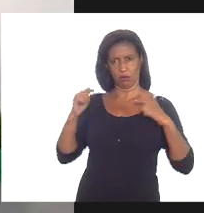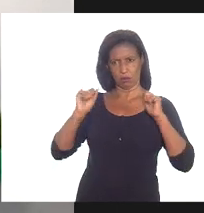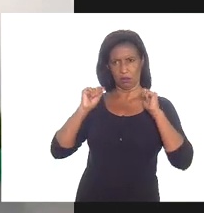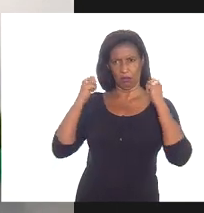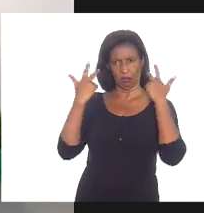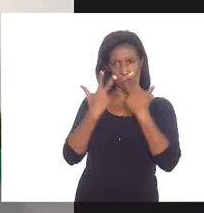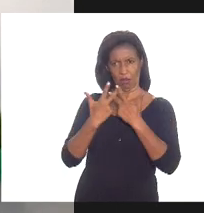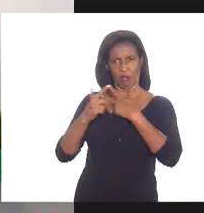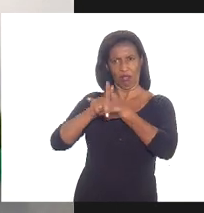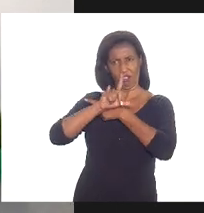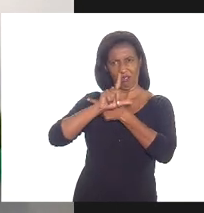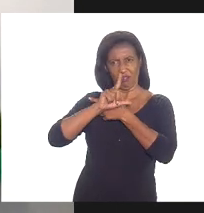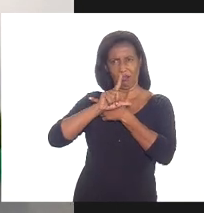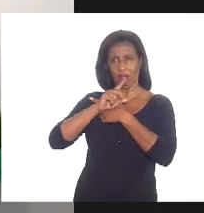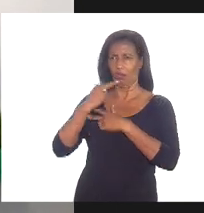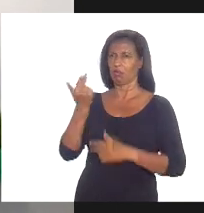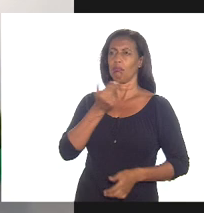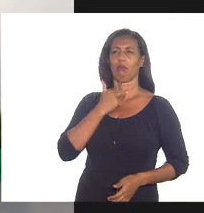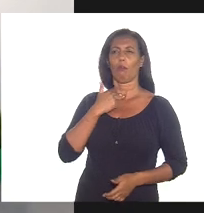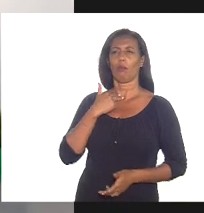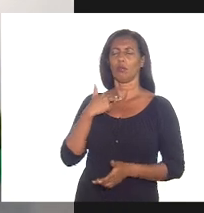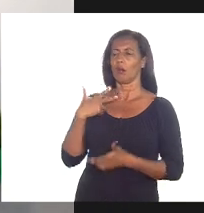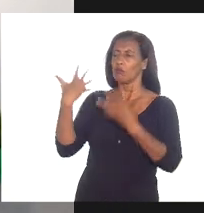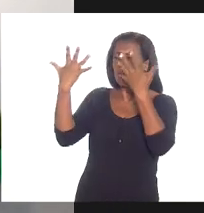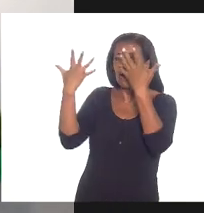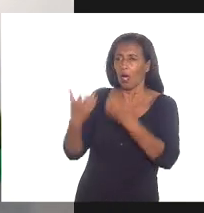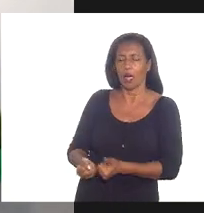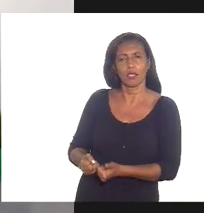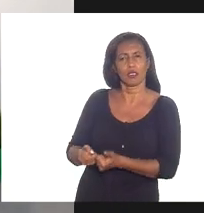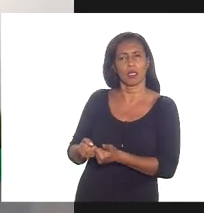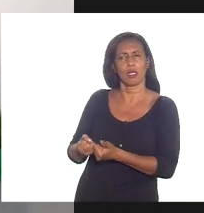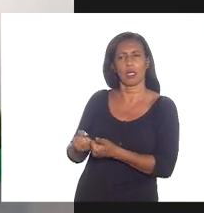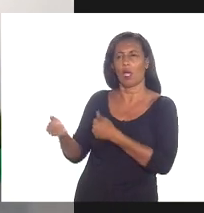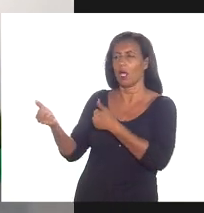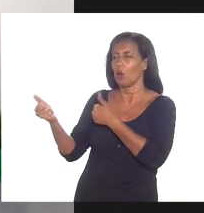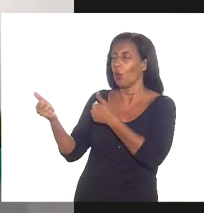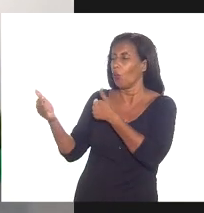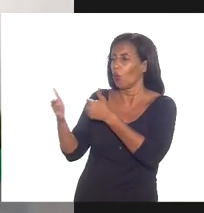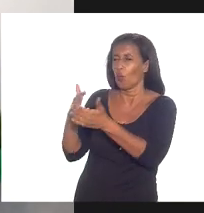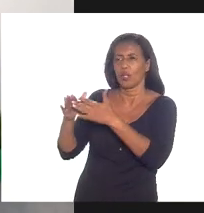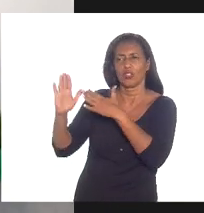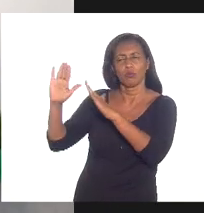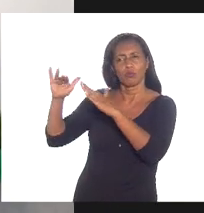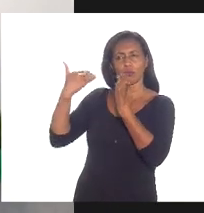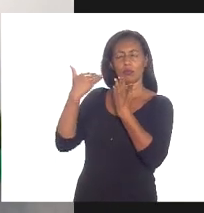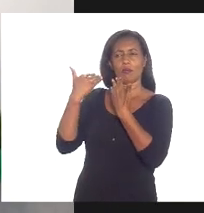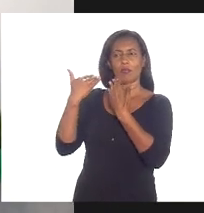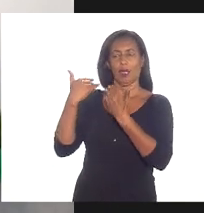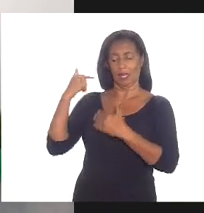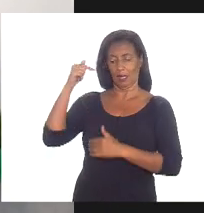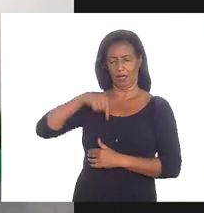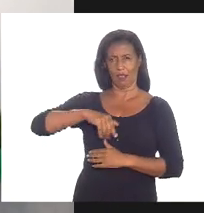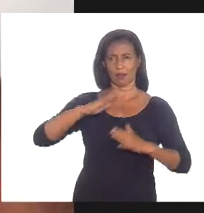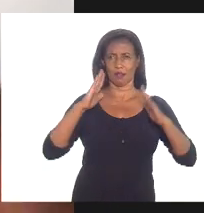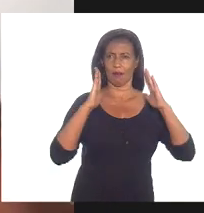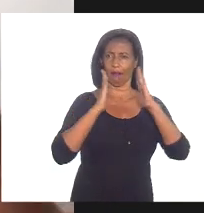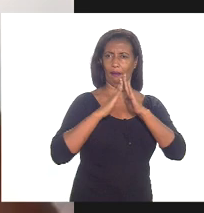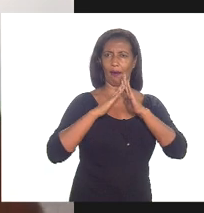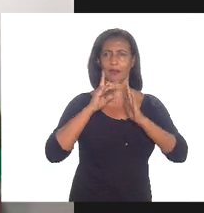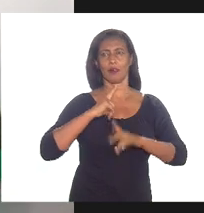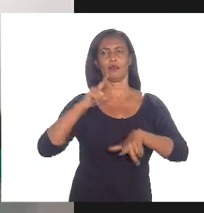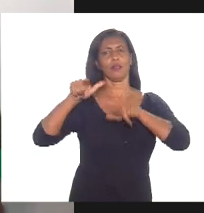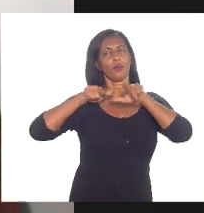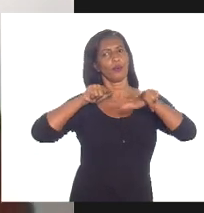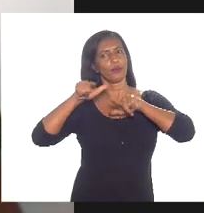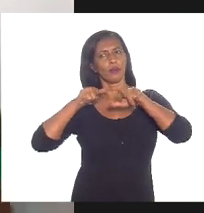não podemos compactuar com quaisquer tipo de ameaça. Essa casa ela tem um trabalho